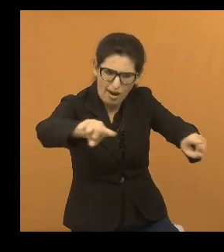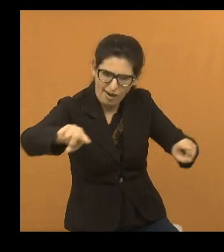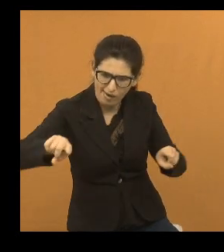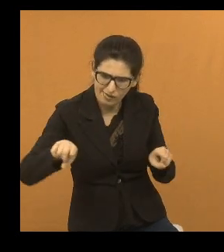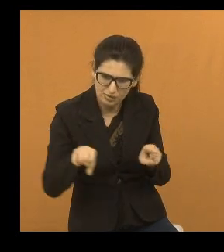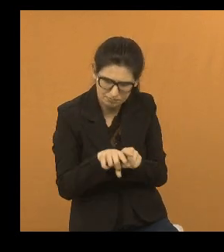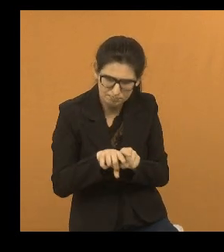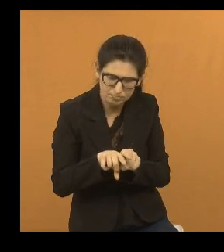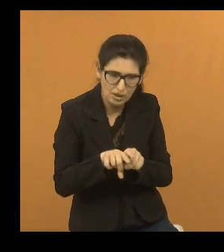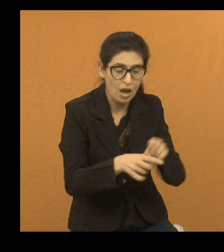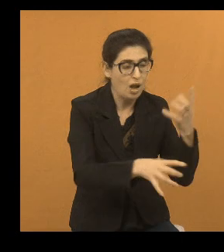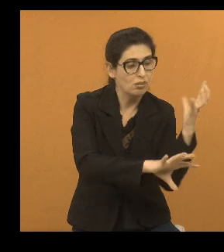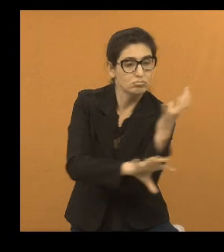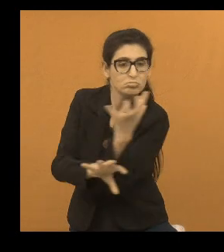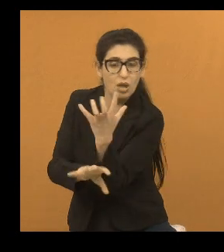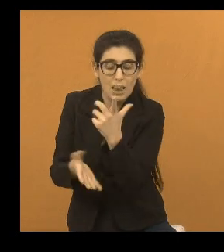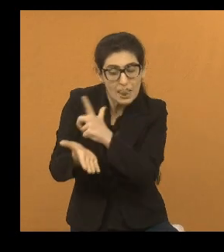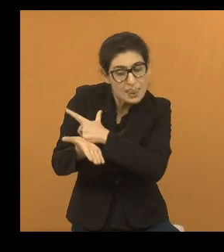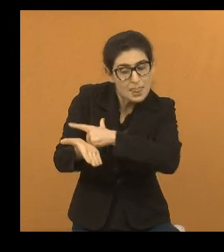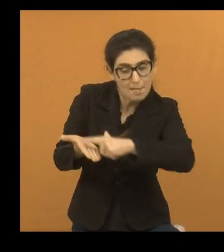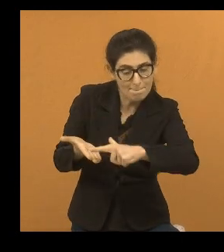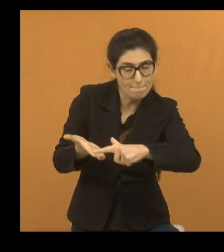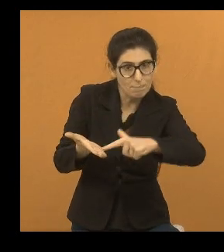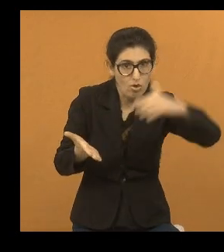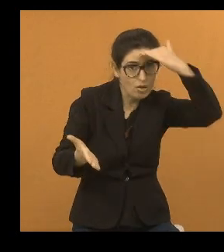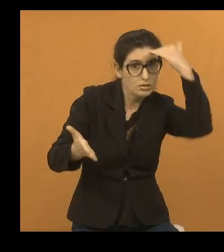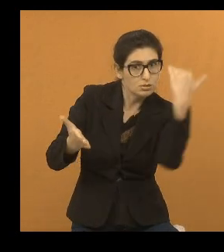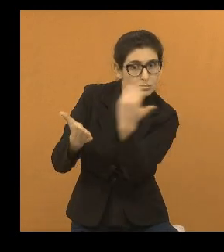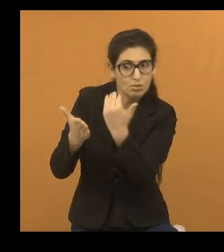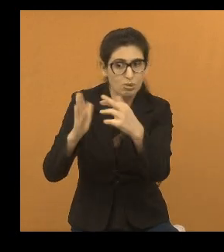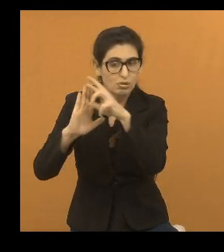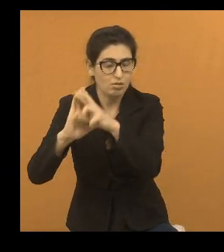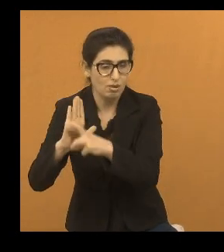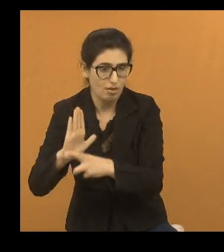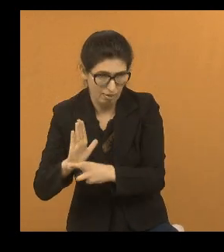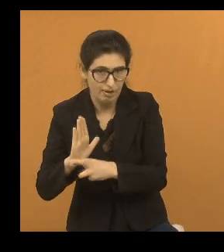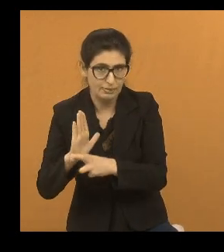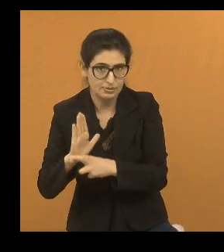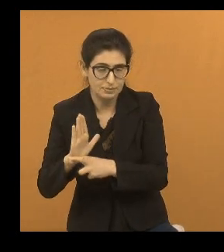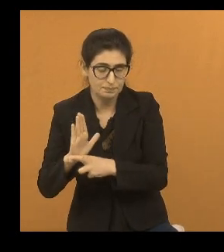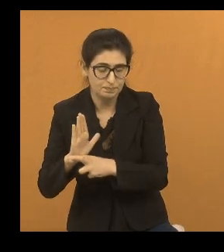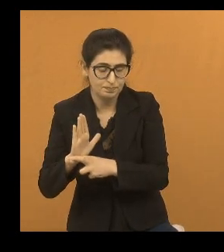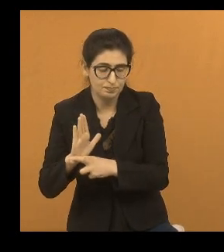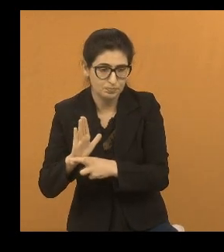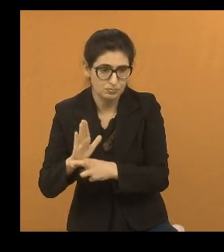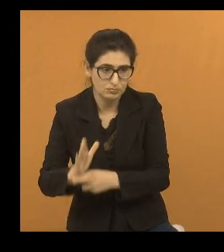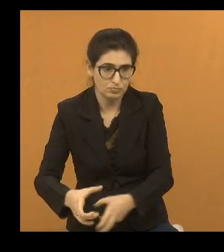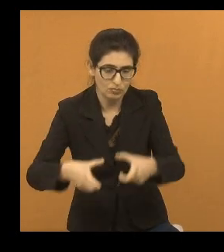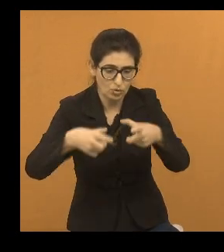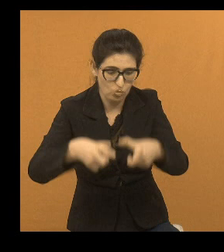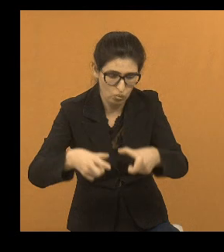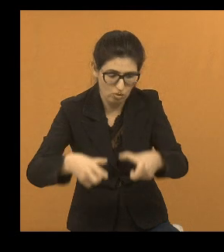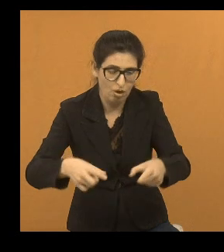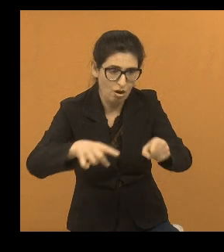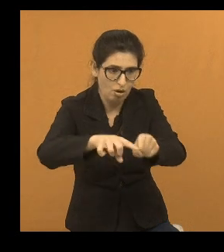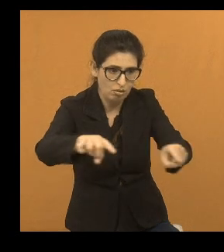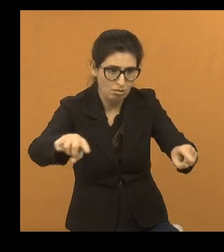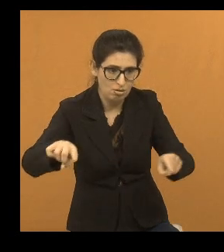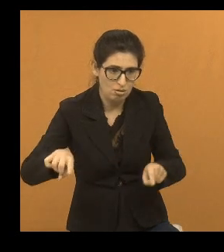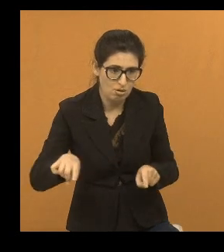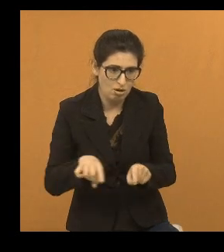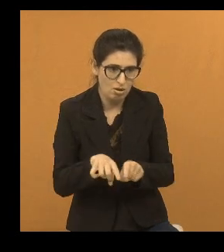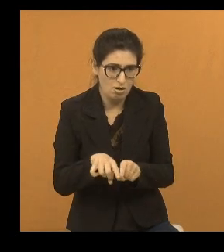ambiental. Atualmente, há critérios que permitem a ocupação dessas áreas de várzea, porém